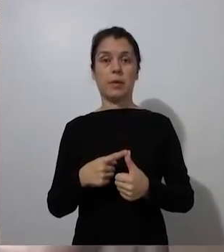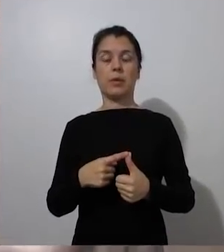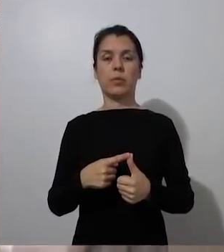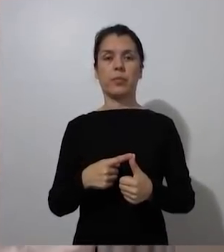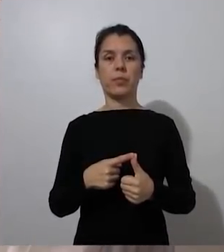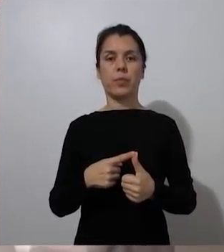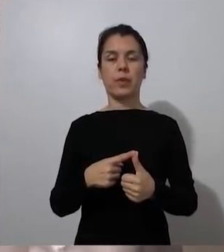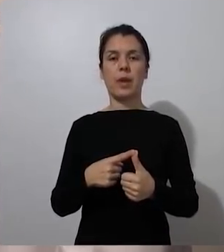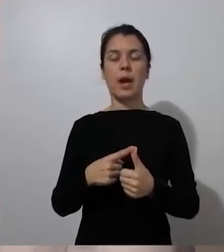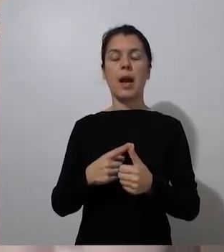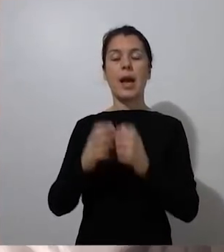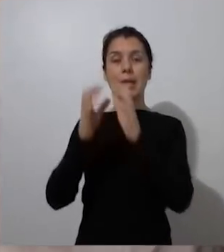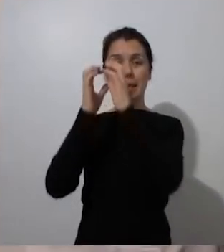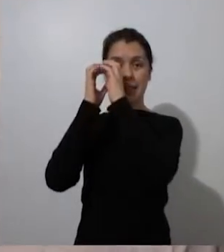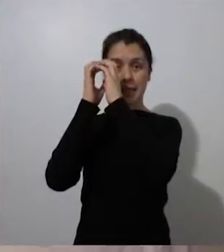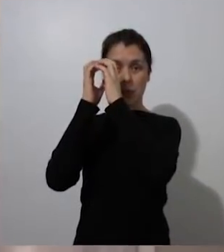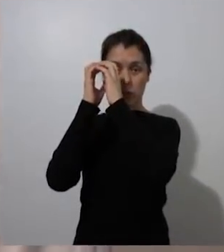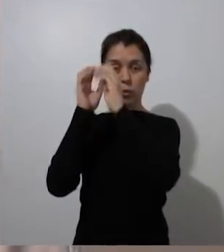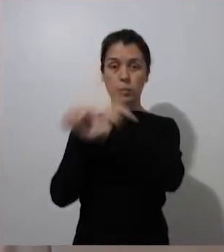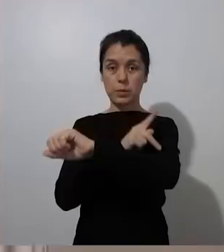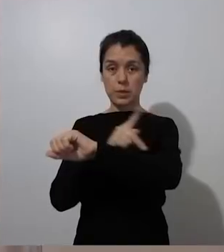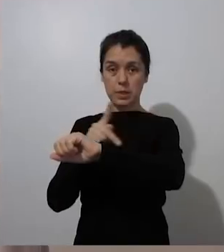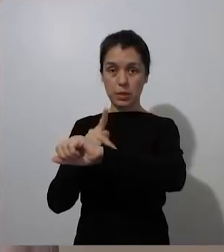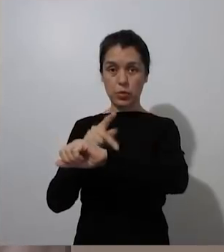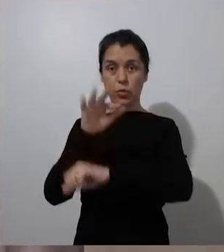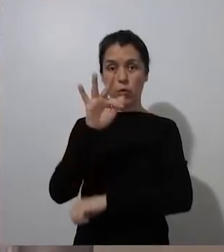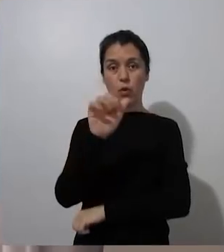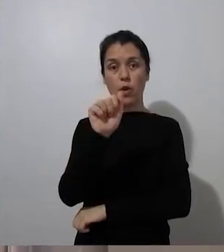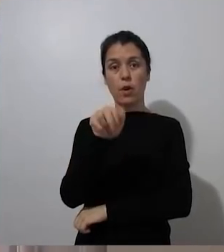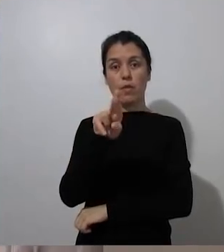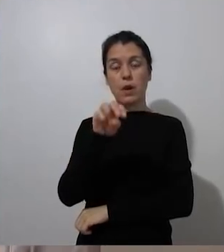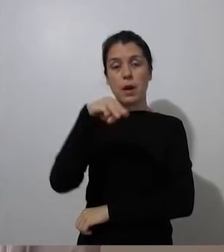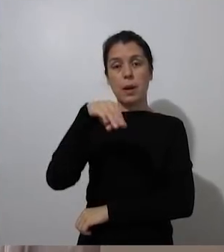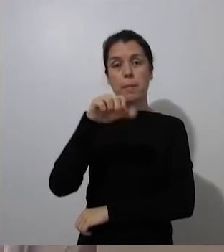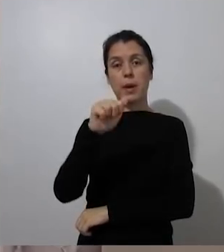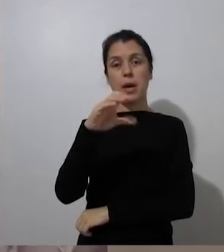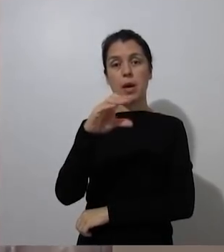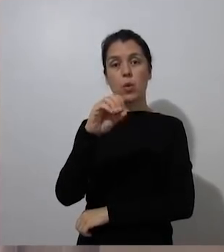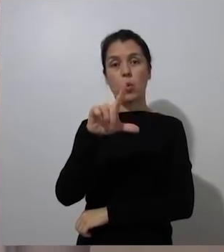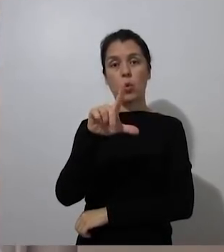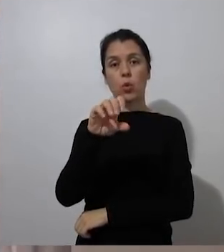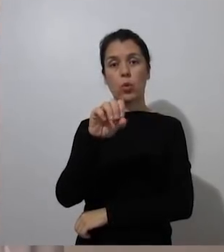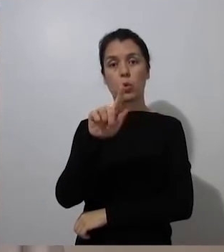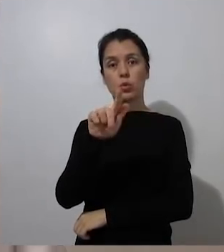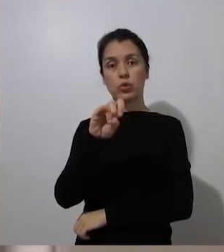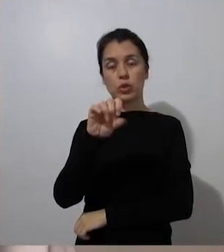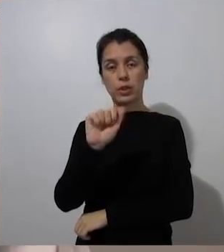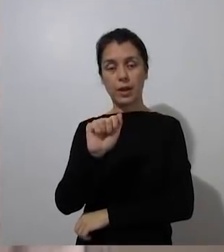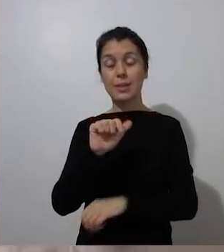é sobre neuropsicofarmacologia. Essa é a disciplina que se trabalha no curso